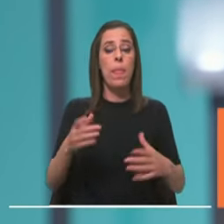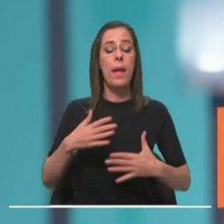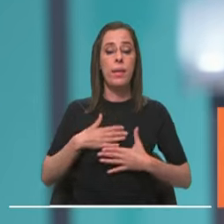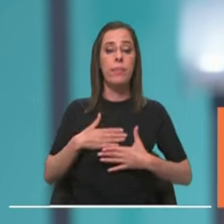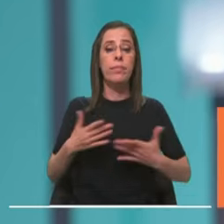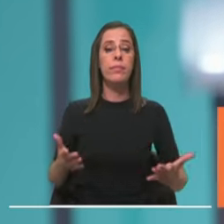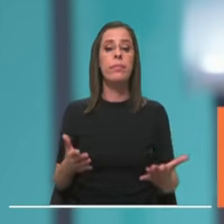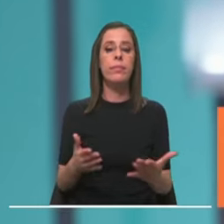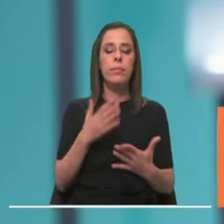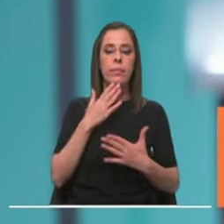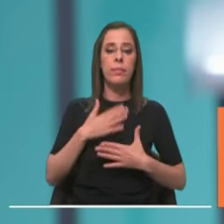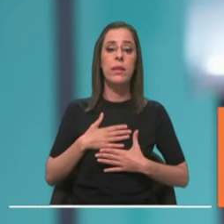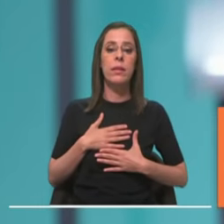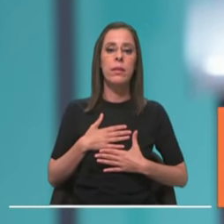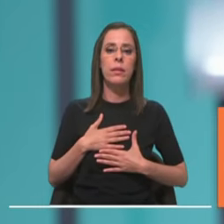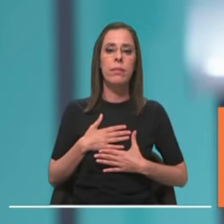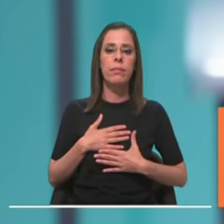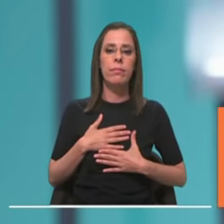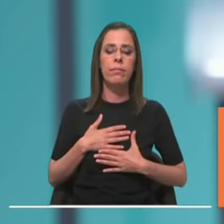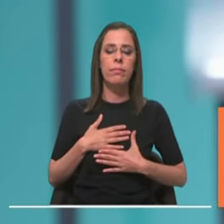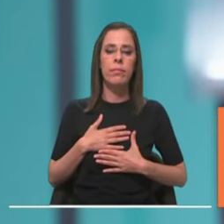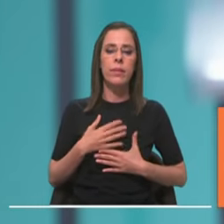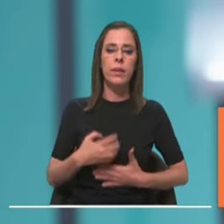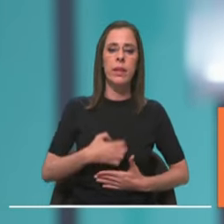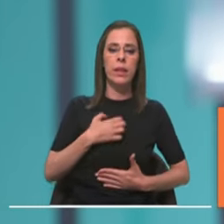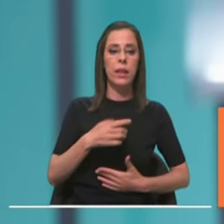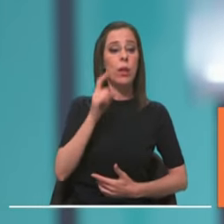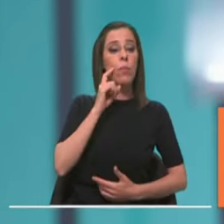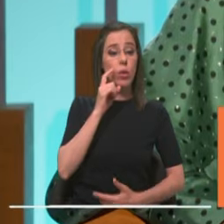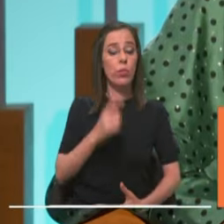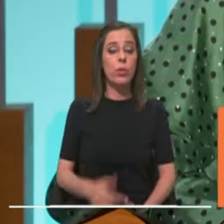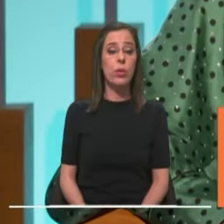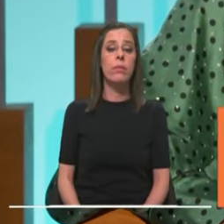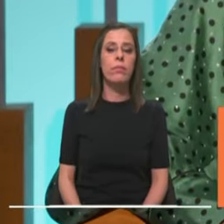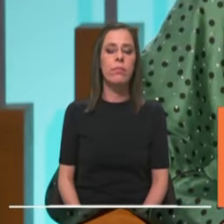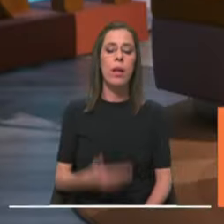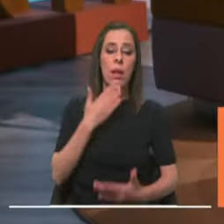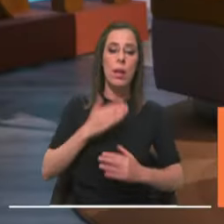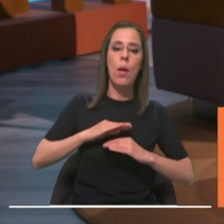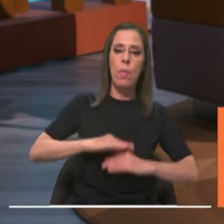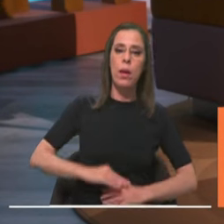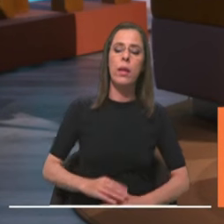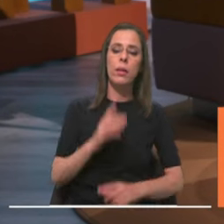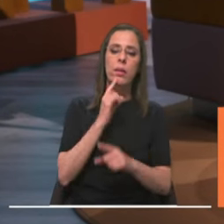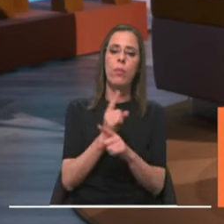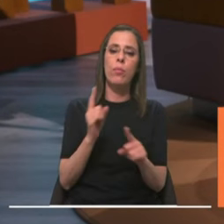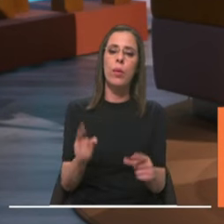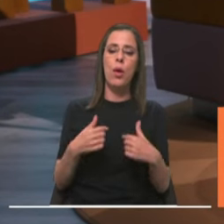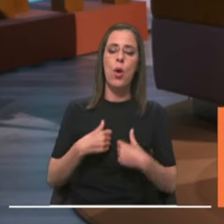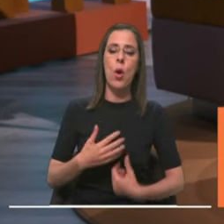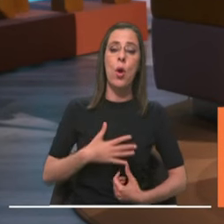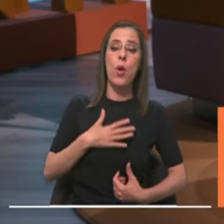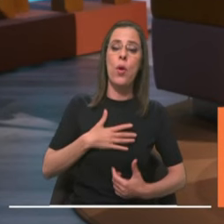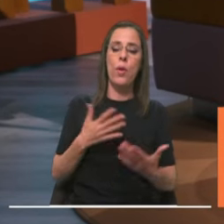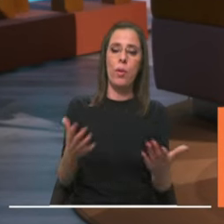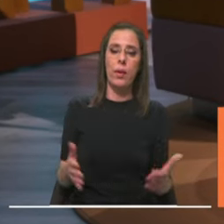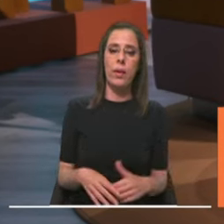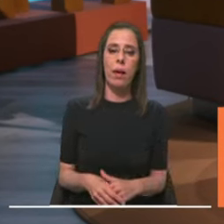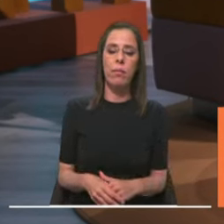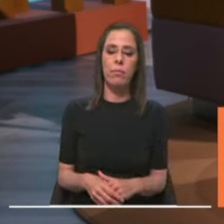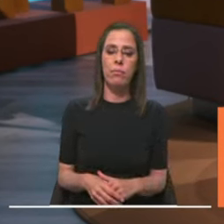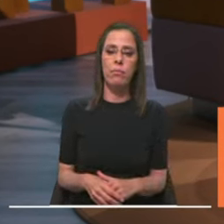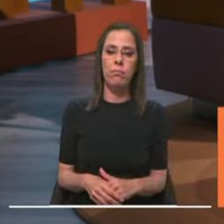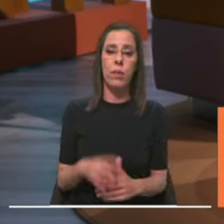até certa parte me serviu, até me senti mais protegido, sabe? Deu-lhe alento? Sabe porquê? Porque eu não queria de maneira nenhuma em